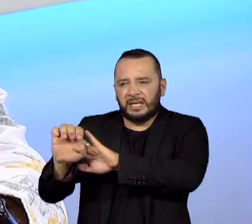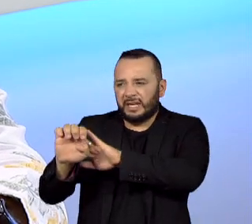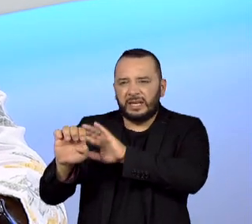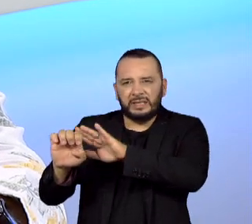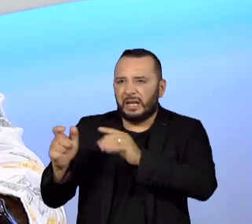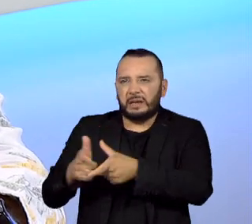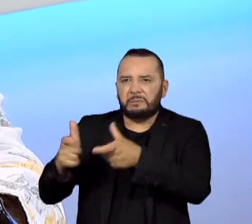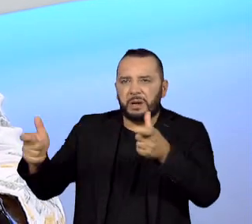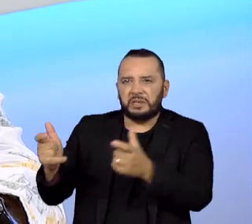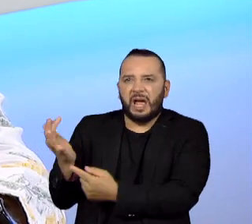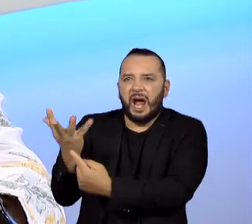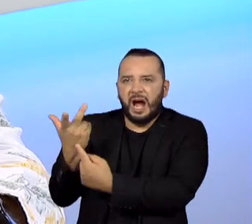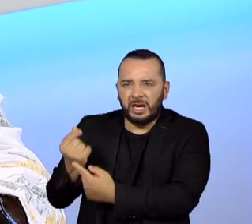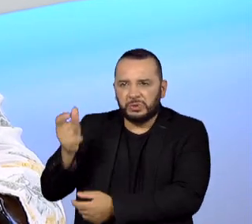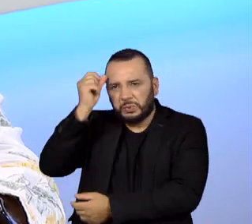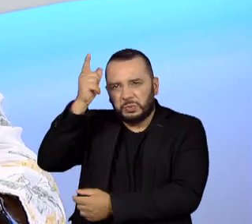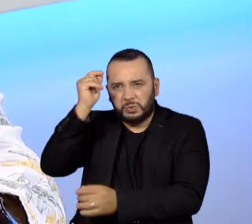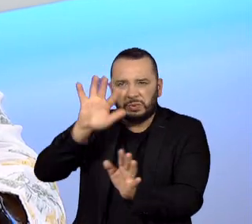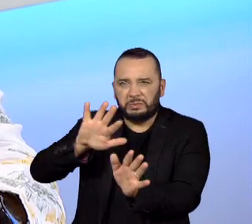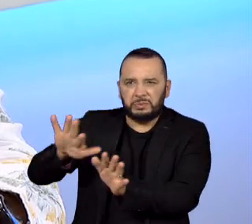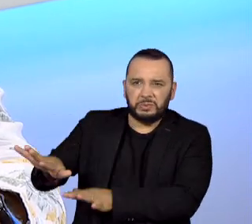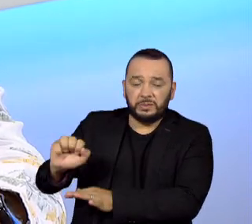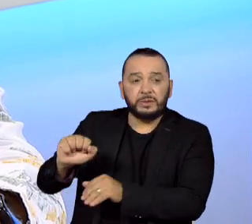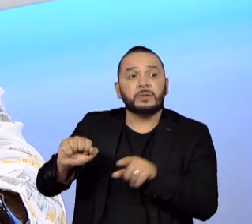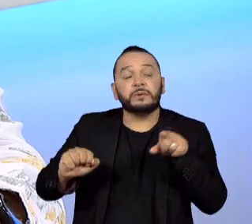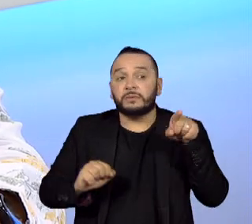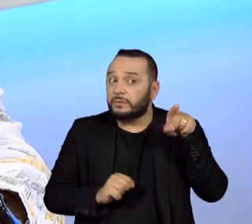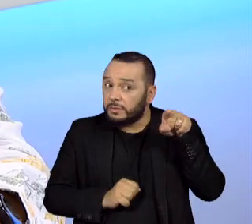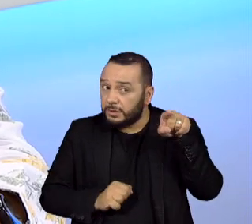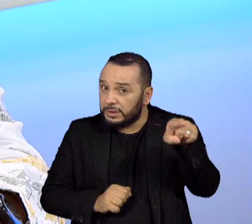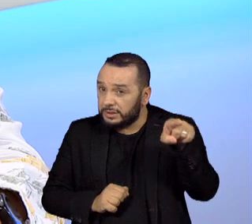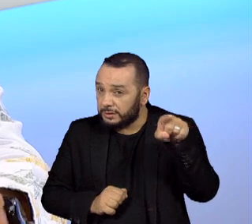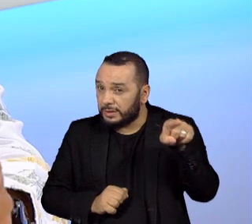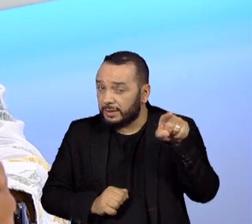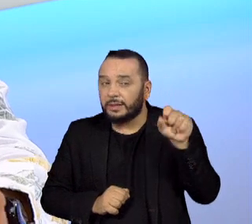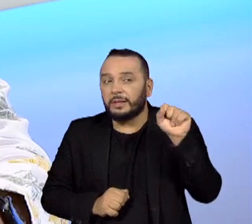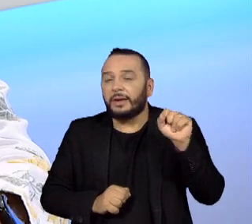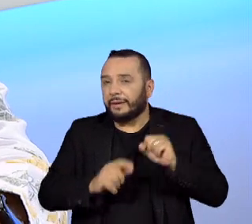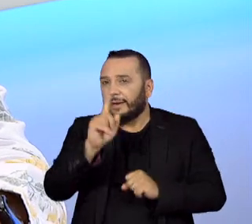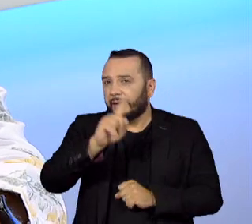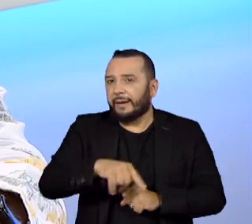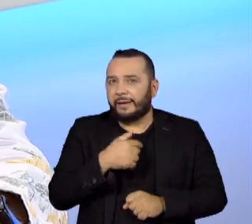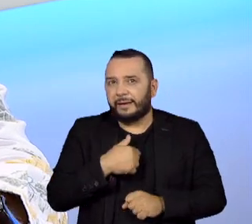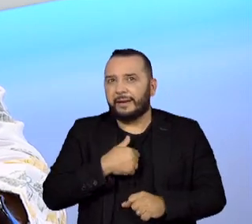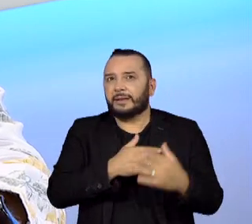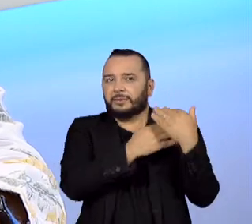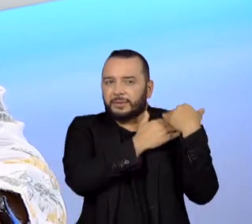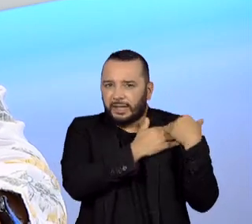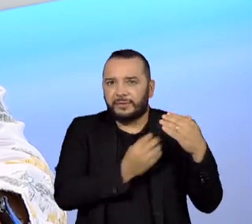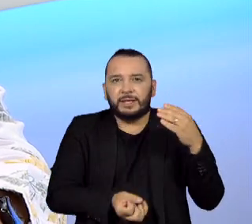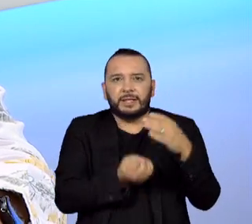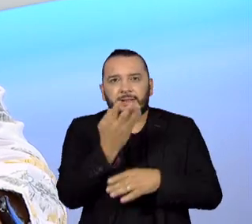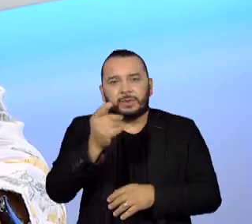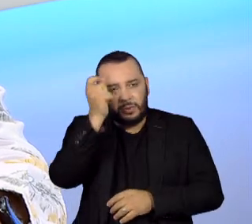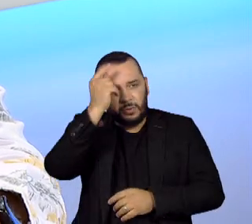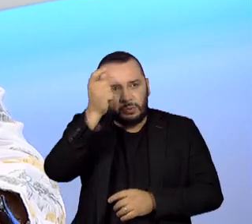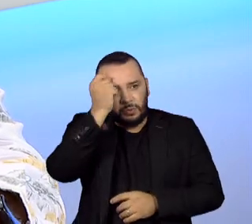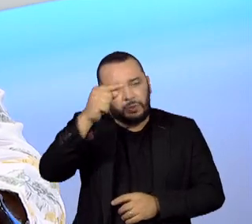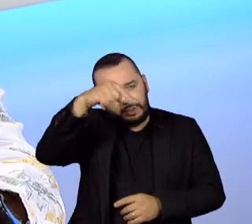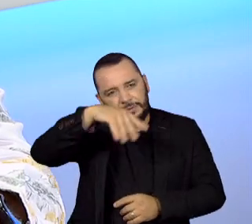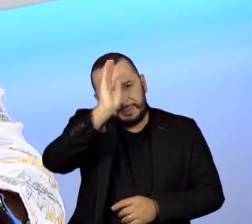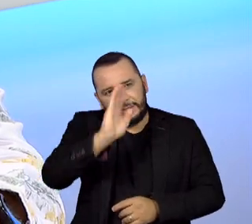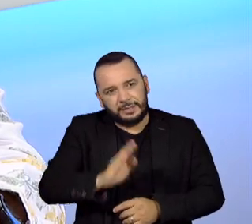cultura. Você que está há várias décadas produzindo e sendo um dos expoentes dessa cultura brasileira, como que você se